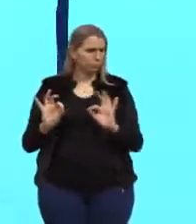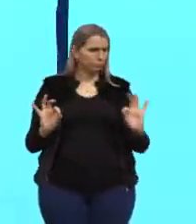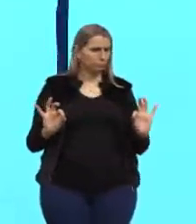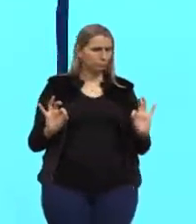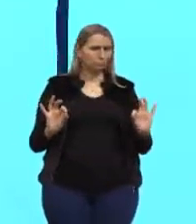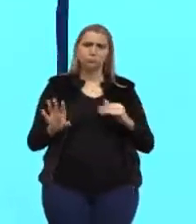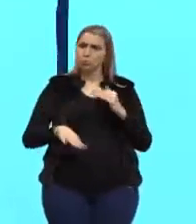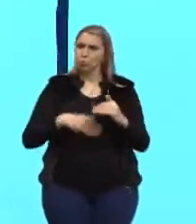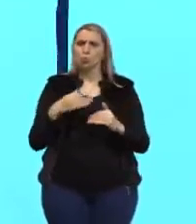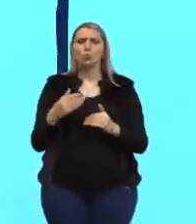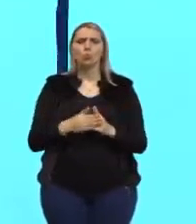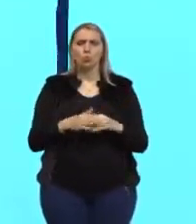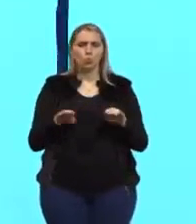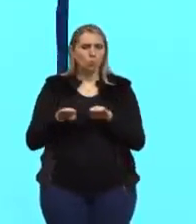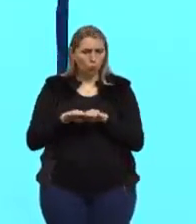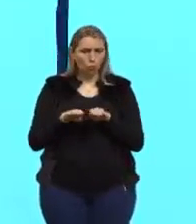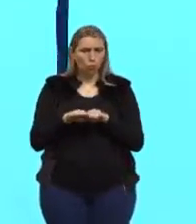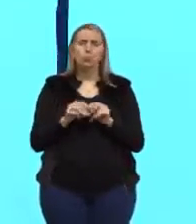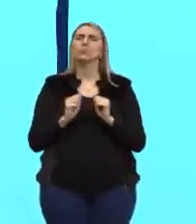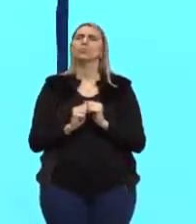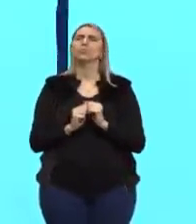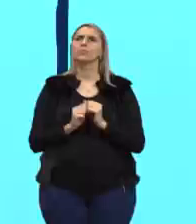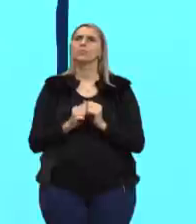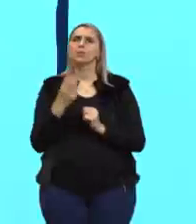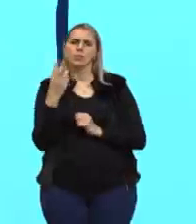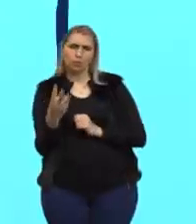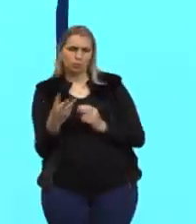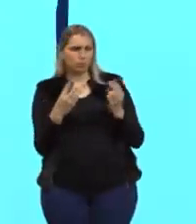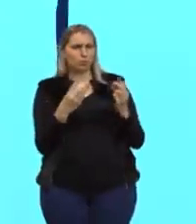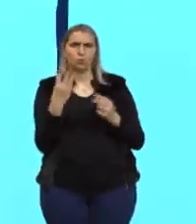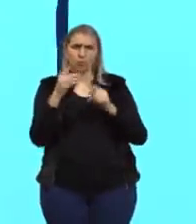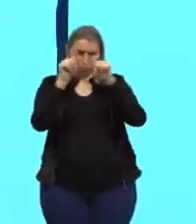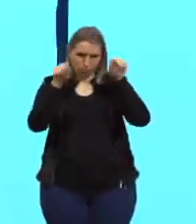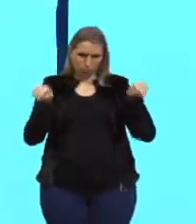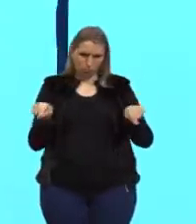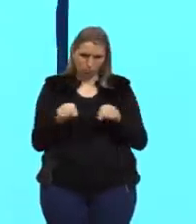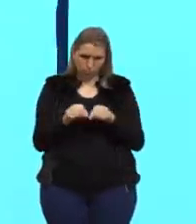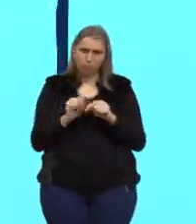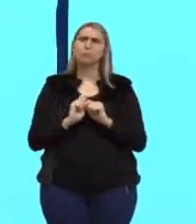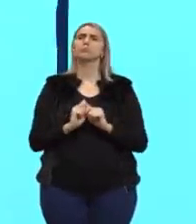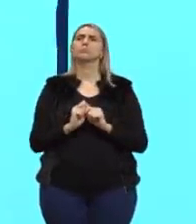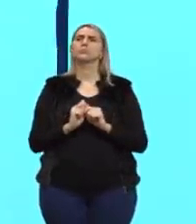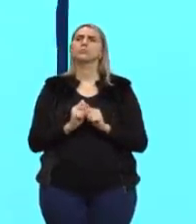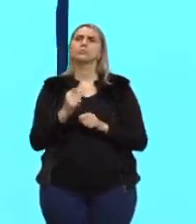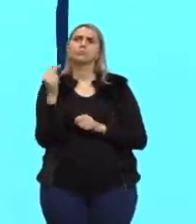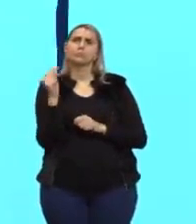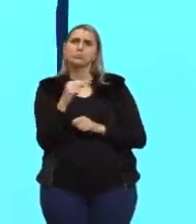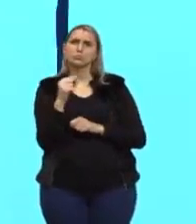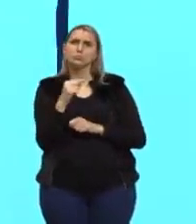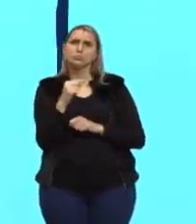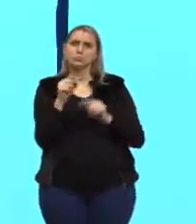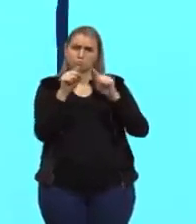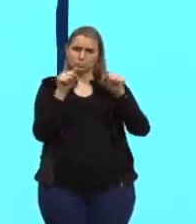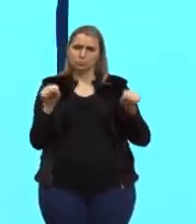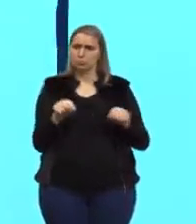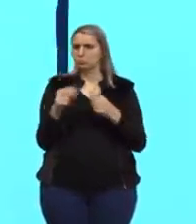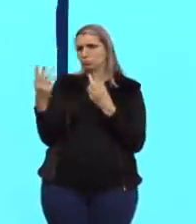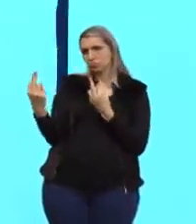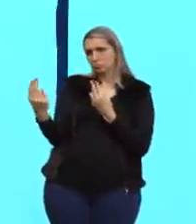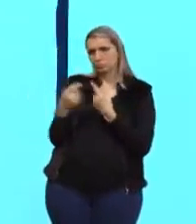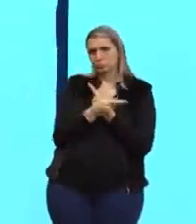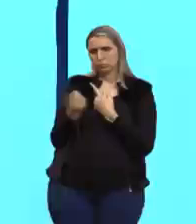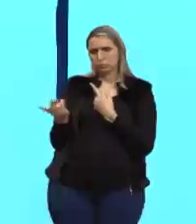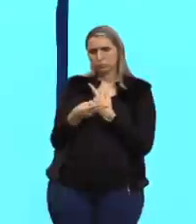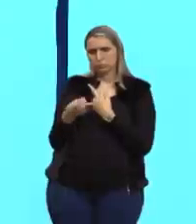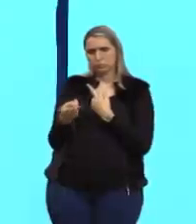os lados são proporcionais. Bom, se os três lados de um triângulo são proporcionais, esses triângulos são semelhantes. E